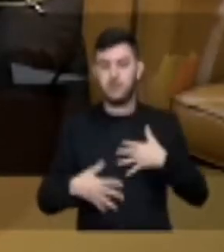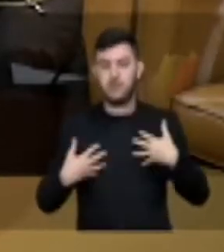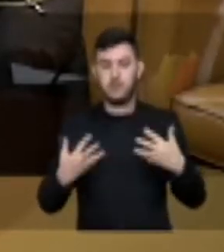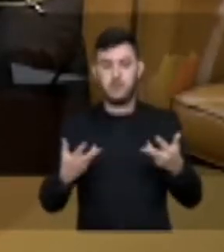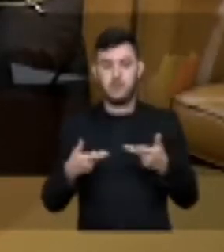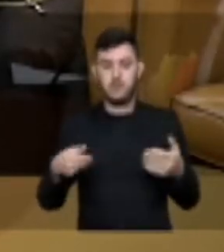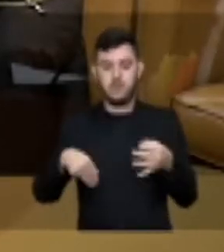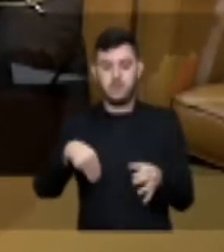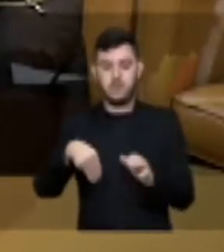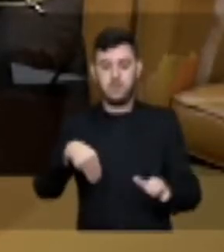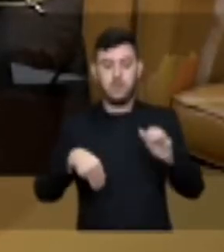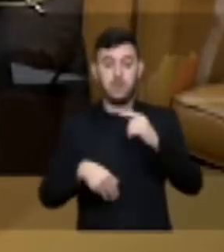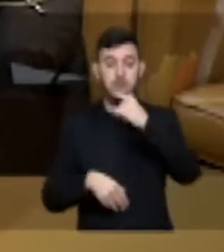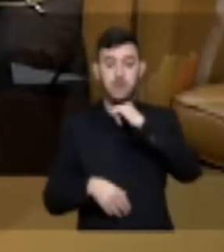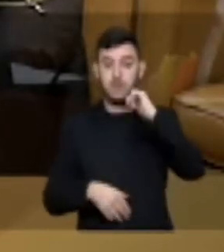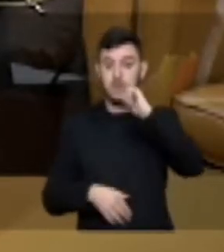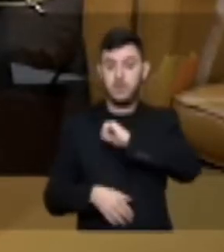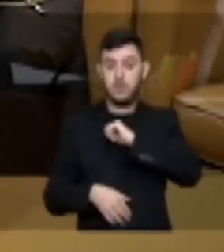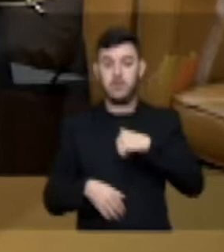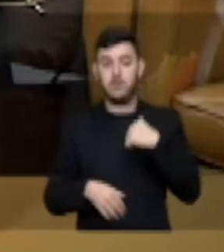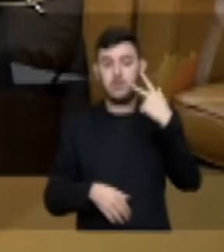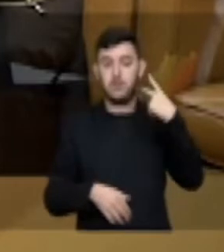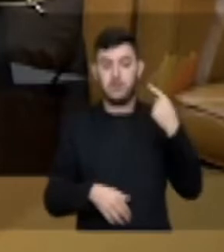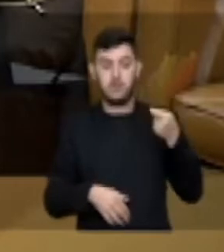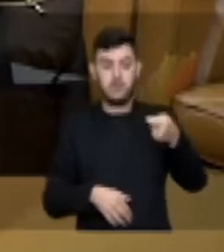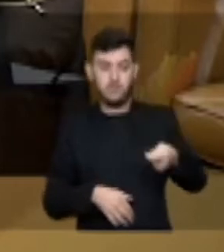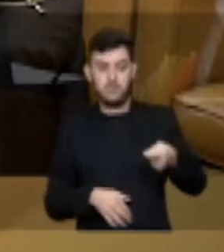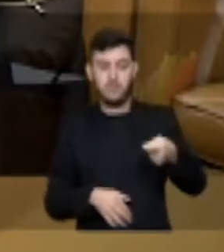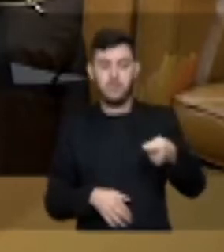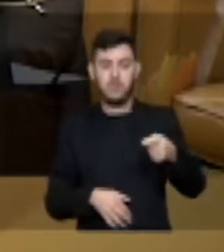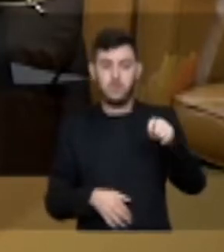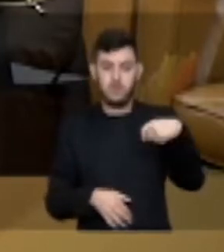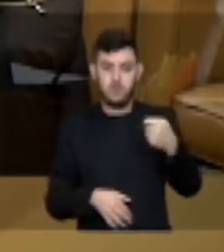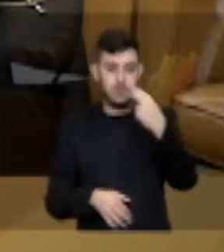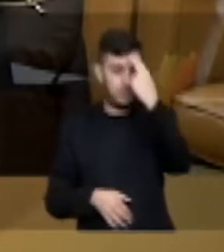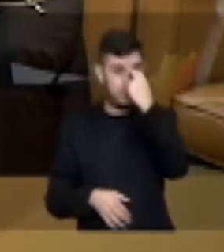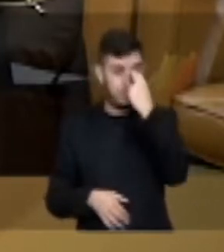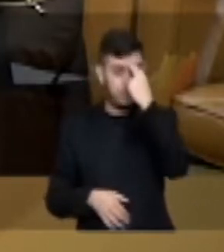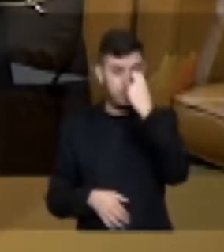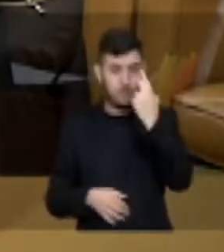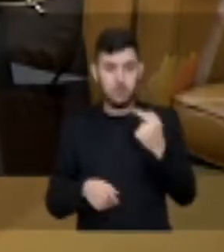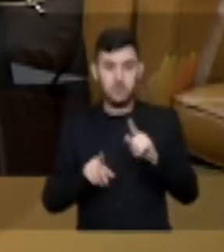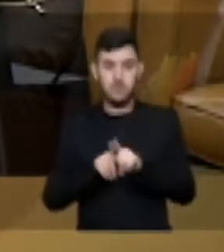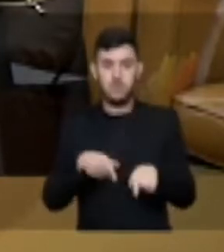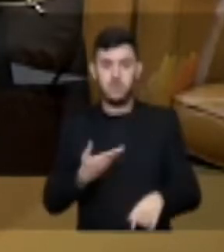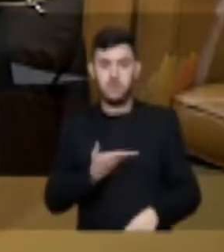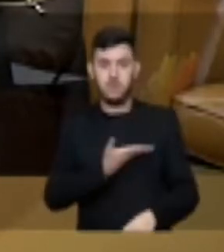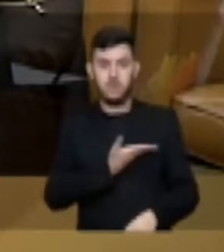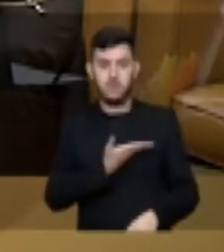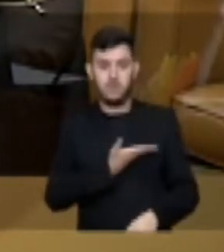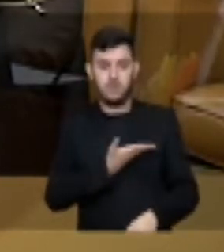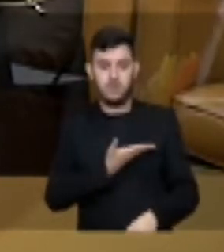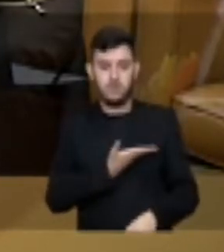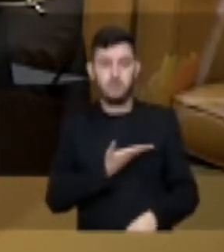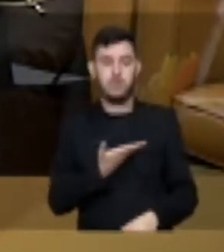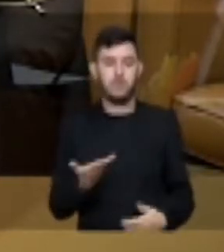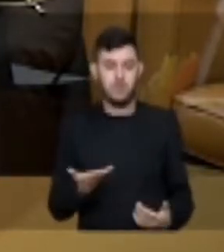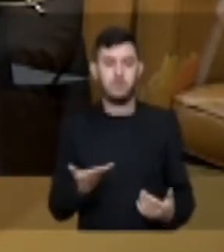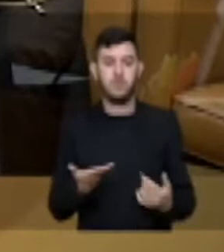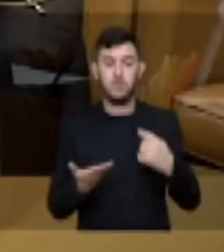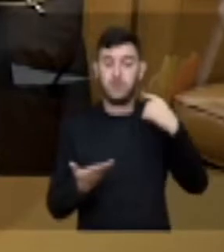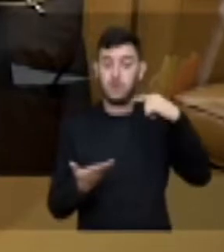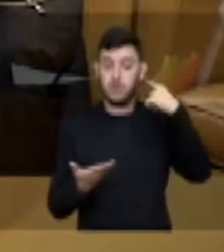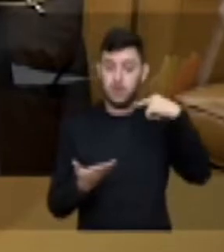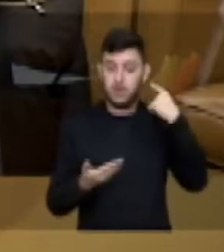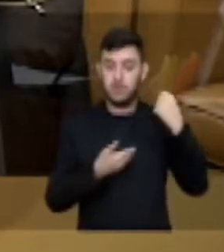senhores ministros, excelentíssimo procurador-geral da República, doutor Augusto Aras, colegas advogados, públicos e privados que aqui